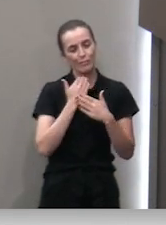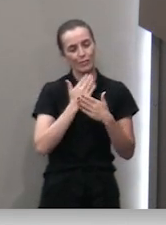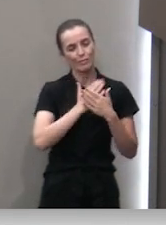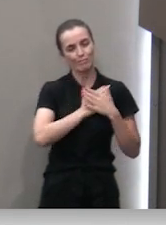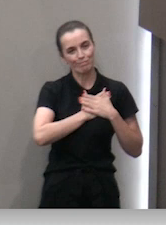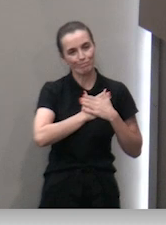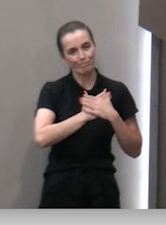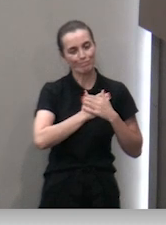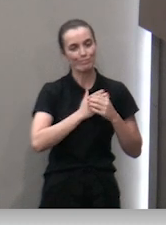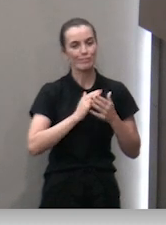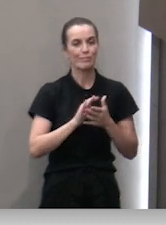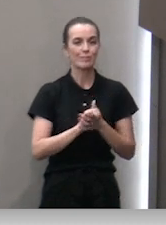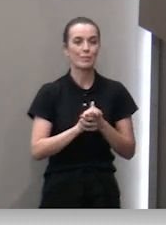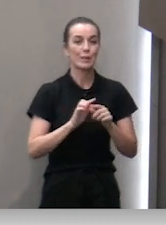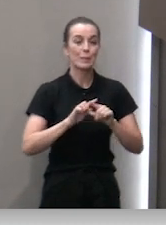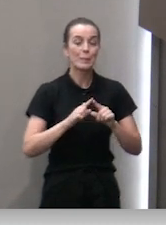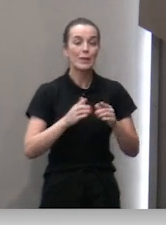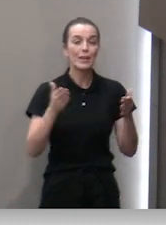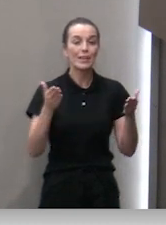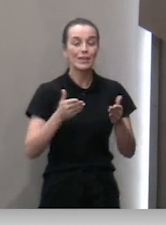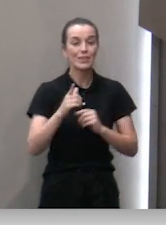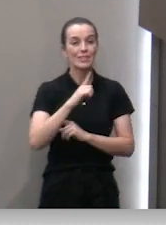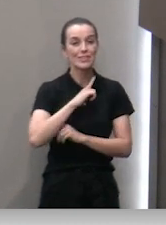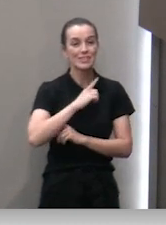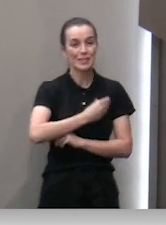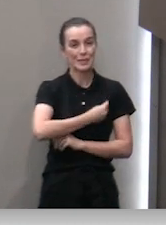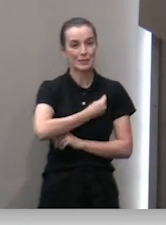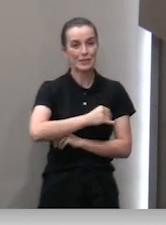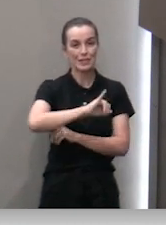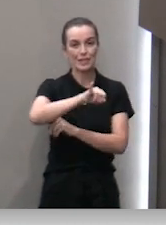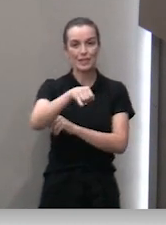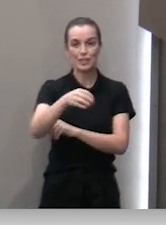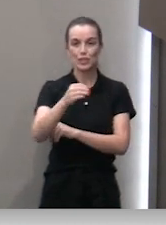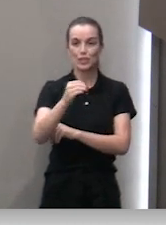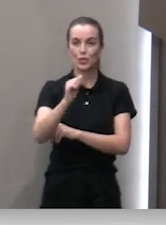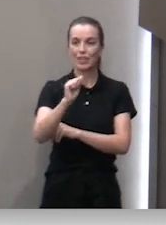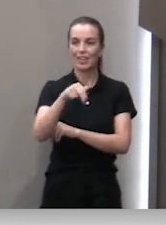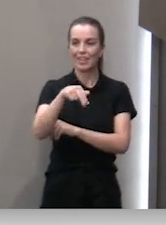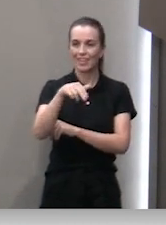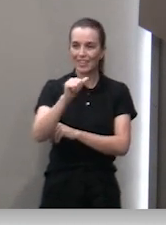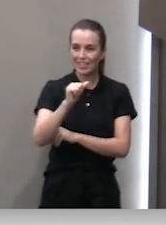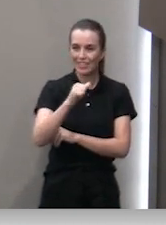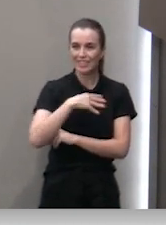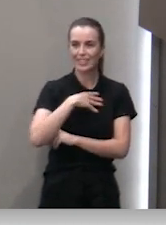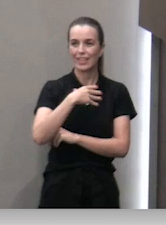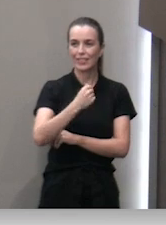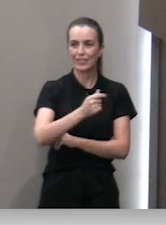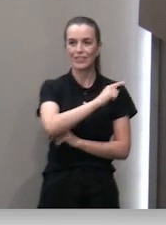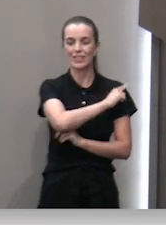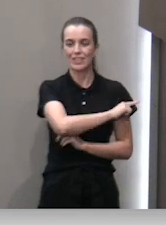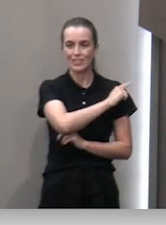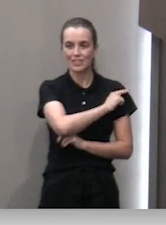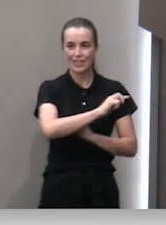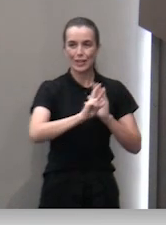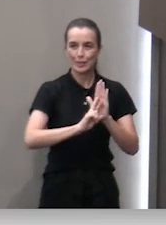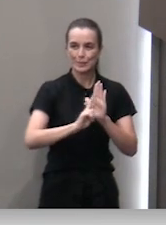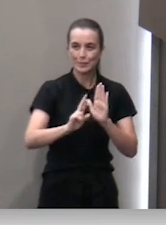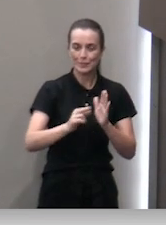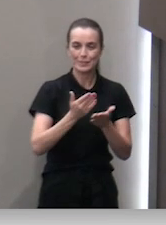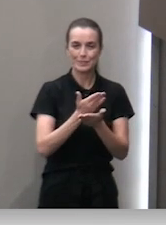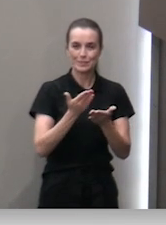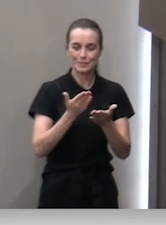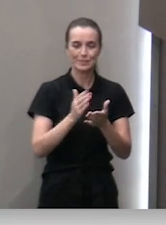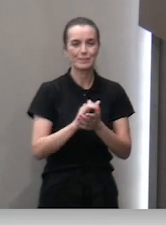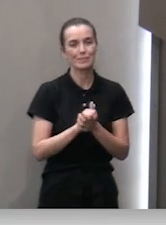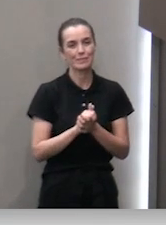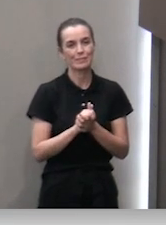hoje tivemos o privilégio de contar com a presença da Joana, sua filha e seu genro, que estão aqui para representá-lo, né?